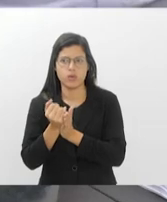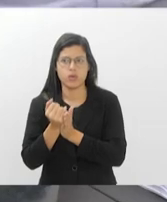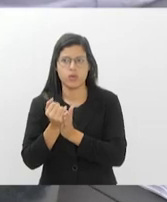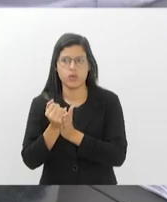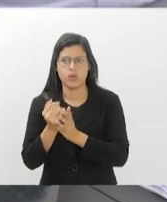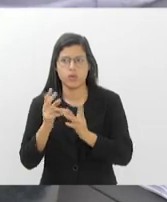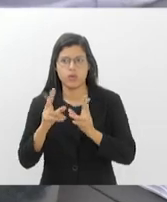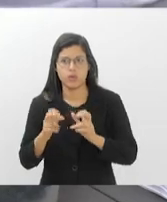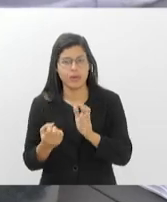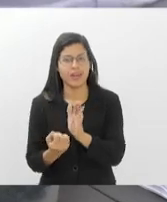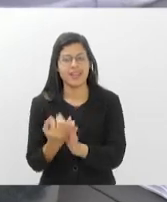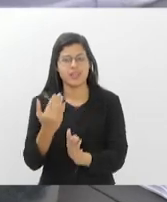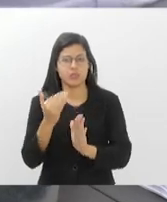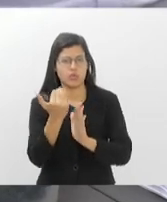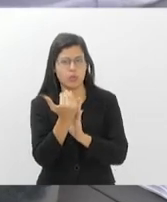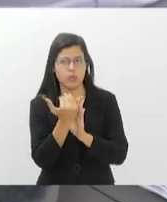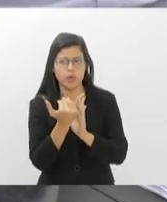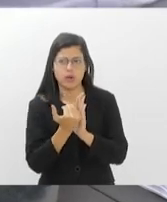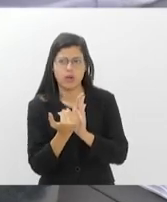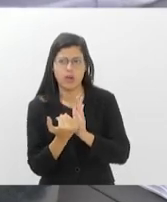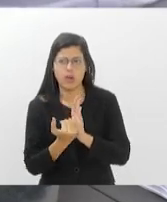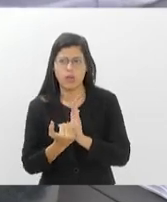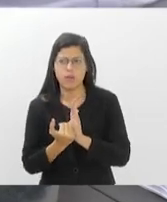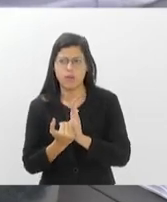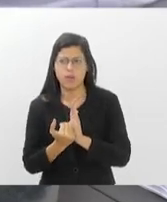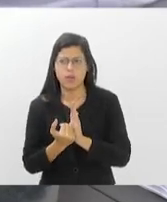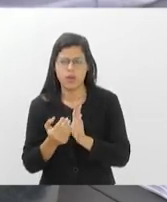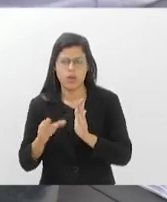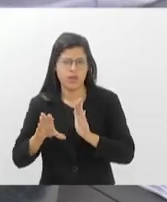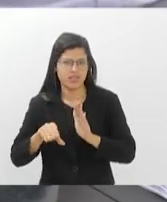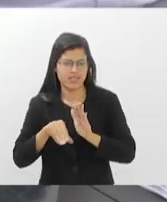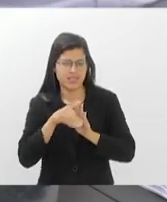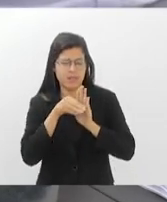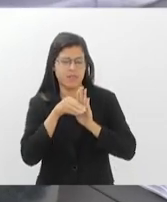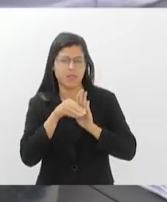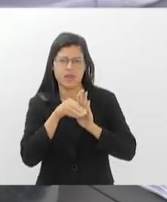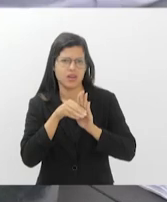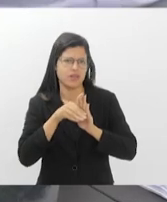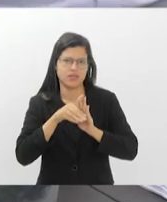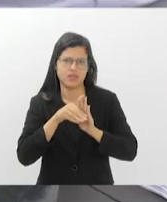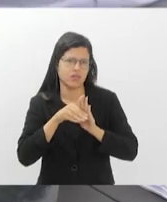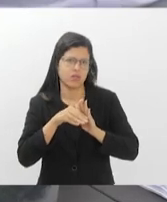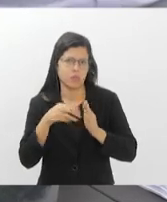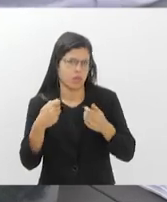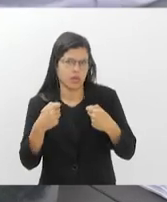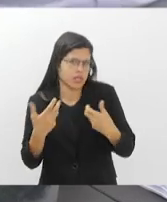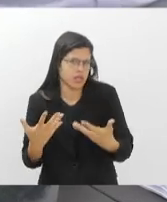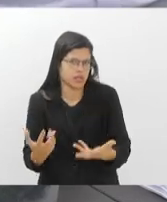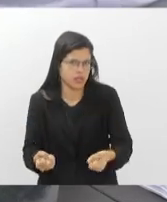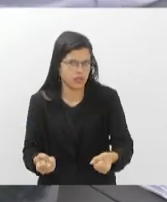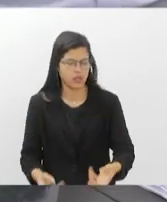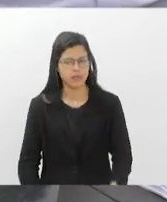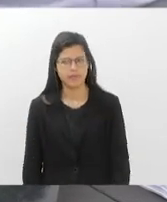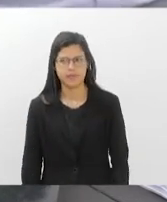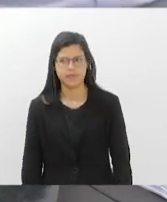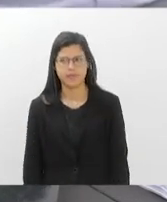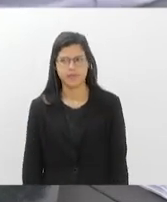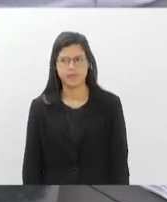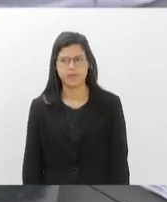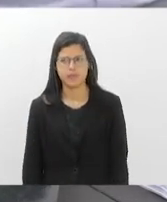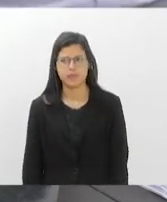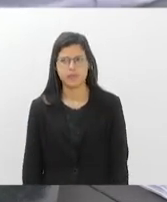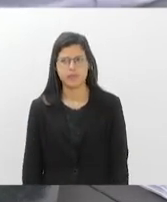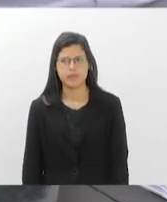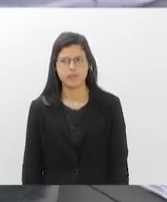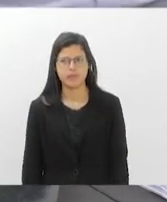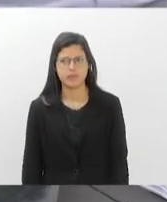implementação de programas. Então, podia deixar como está. Essa emenda pode não ser acatada. Qual é a emenda? É do